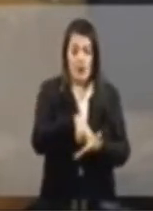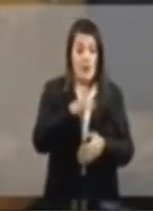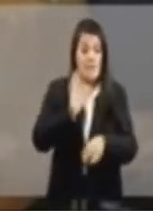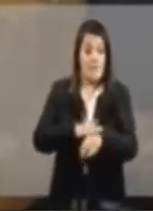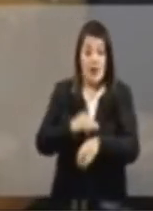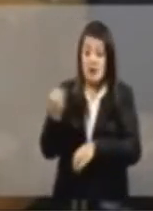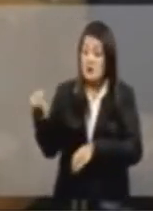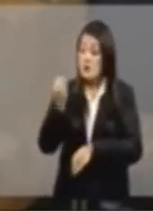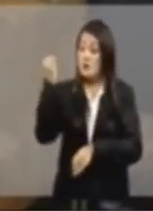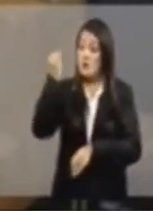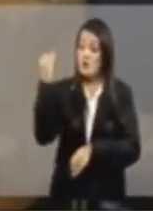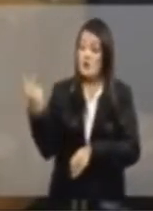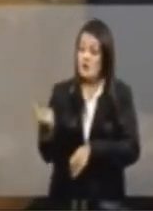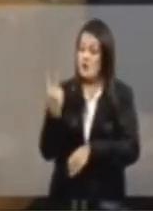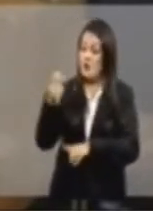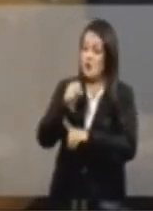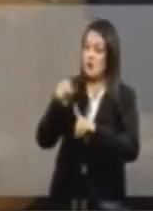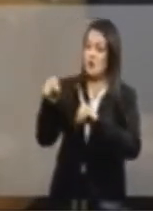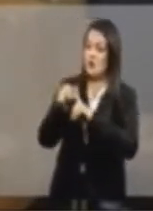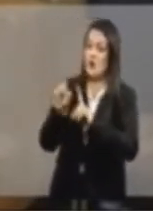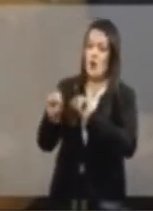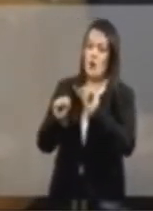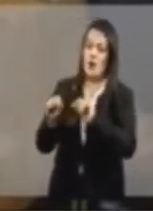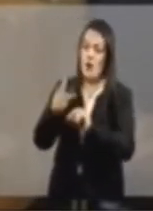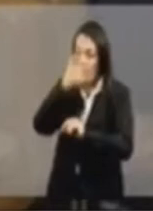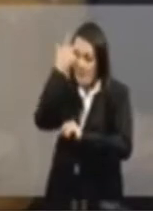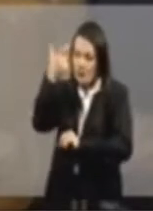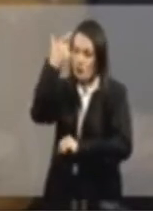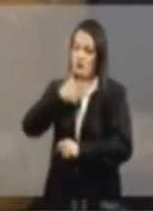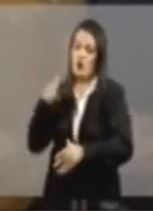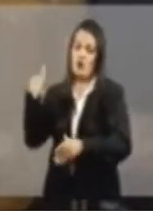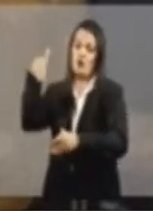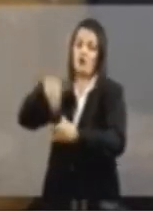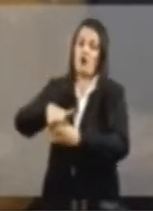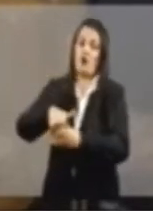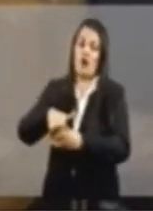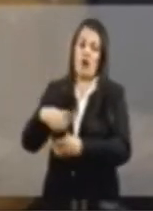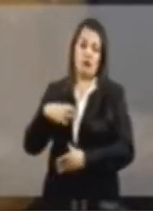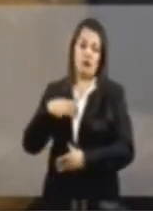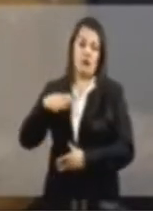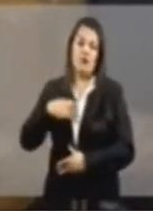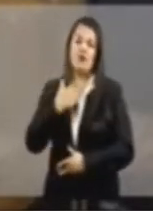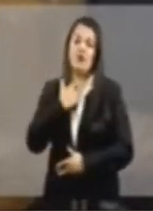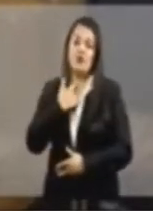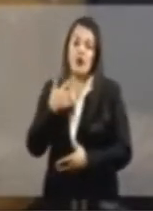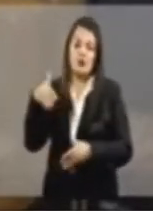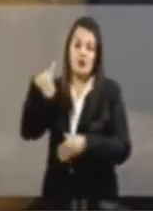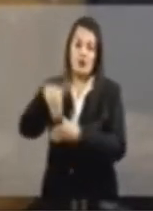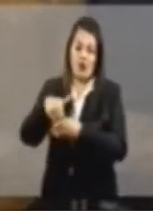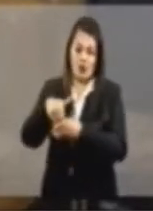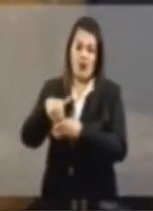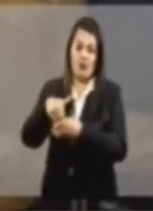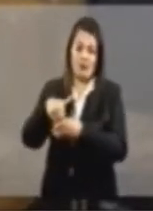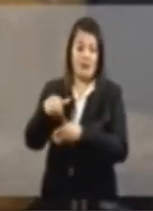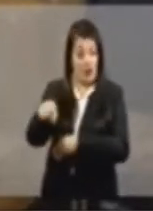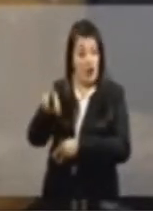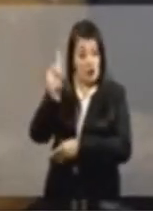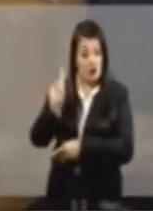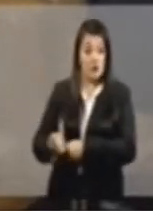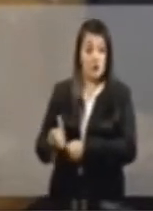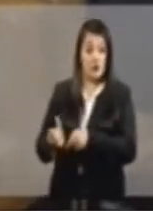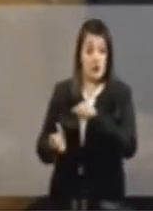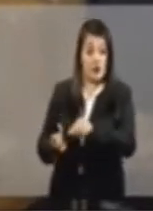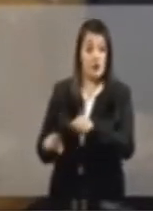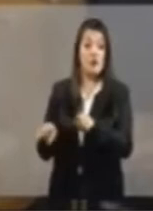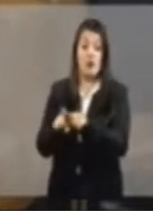democracia do que o exercício do voto tanto é assim que ele é ao mesmo tempo um direito e uma